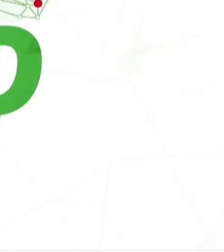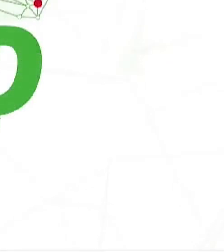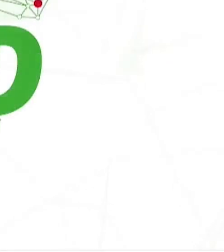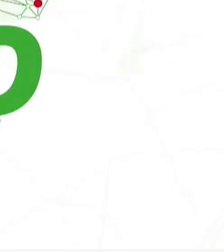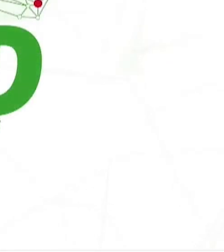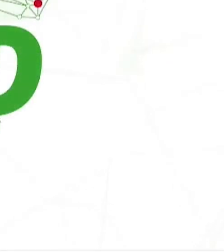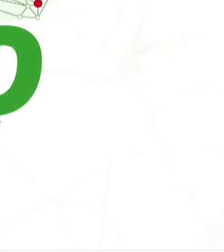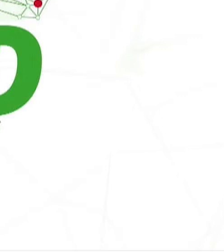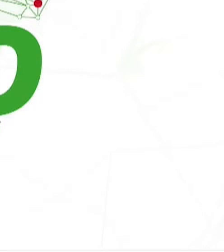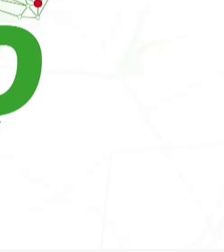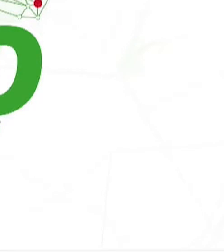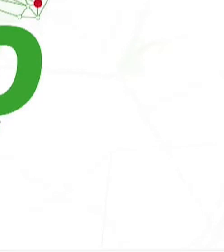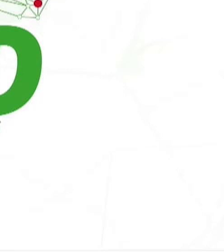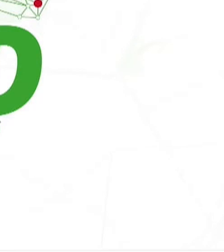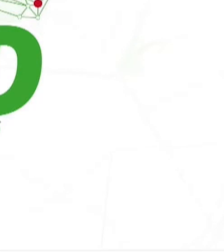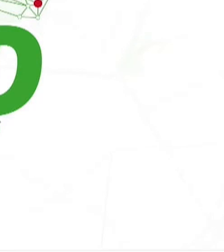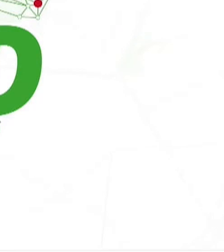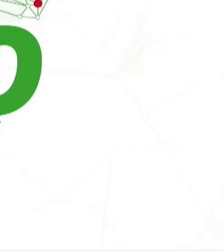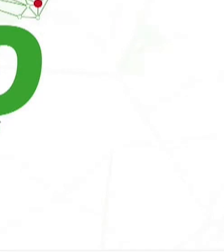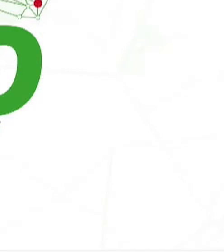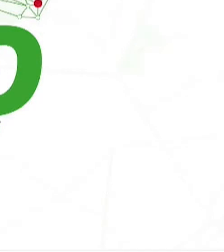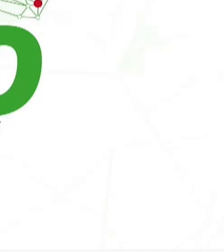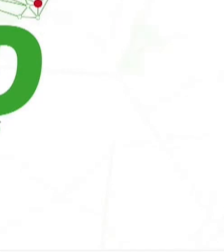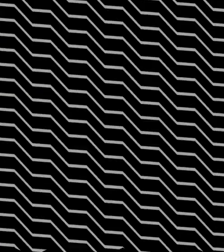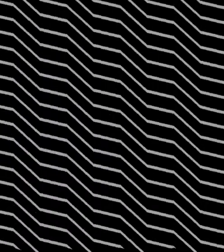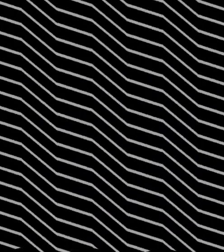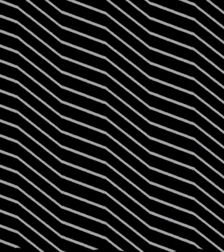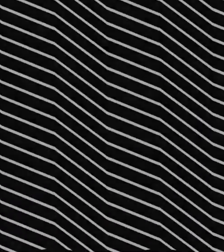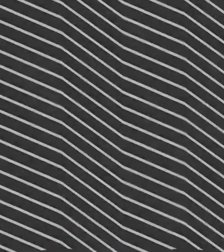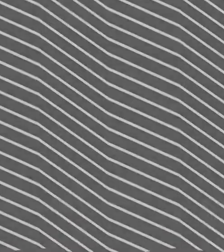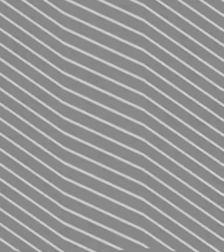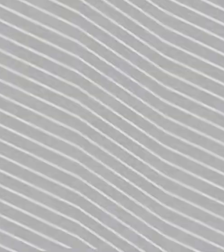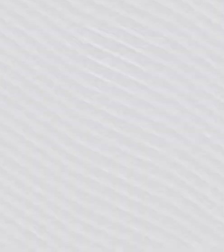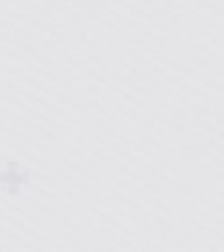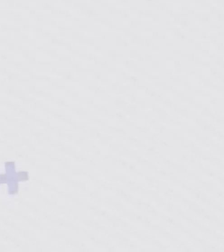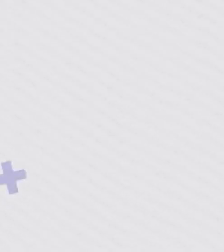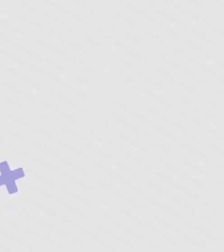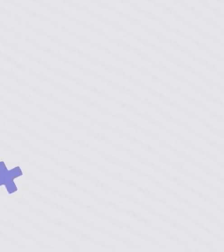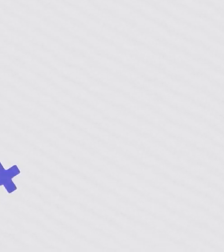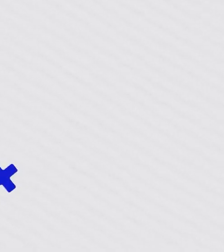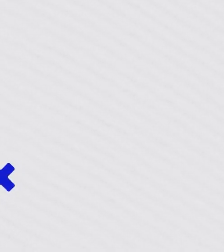Educação à distância, mudando realidades.